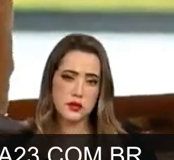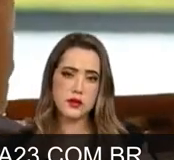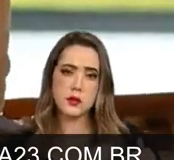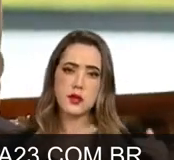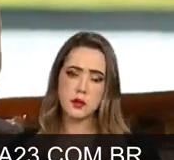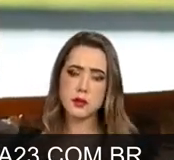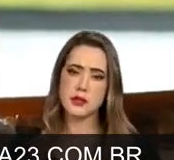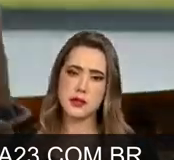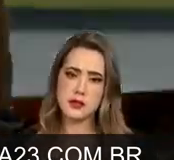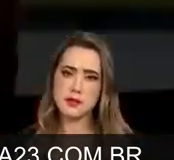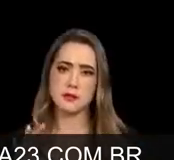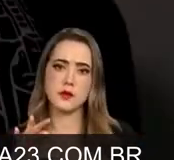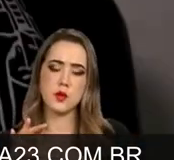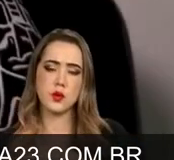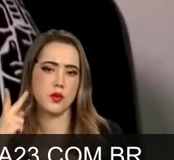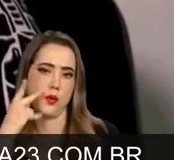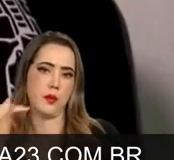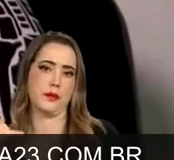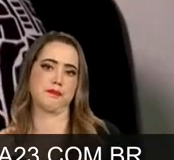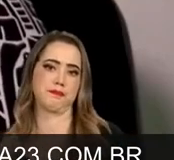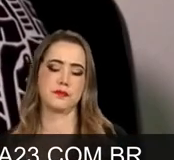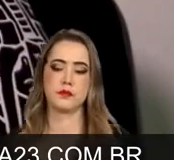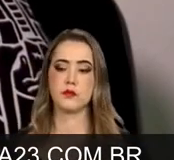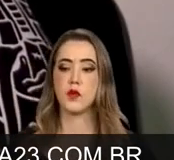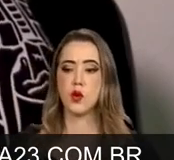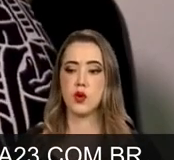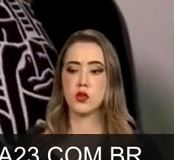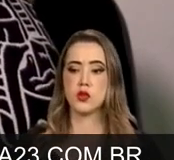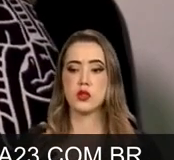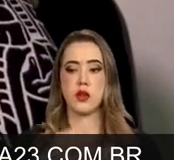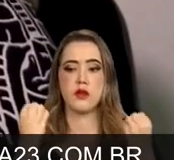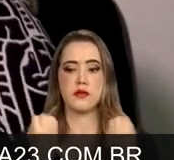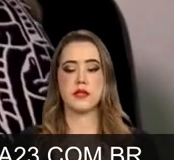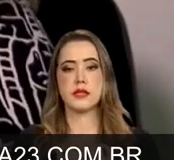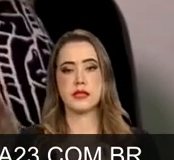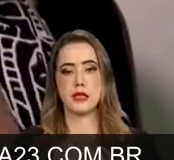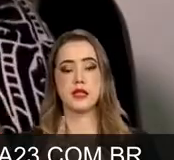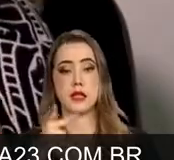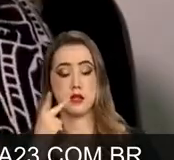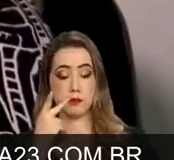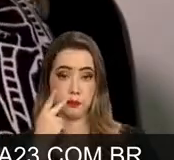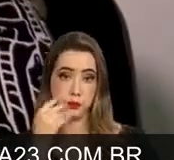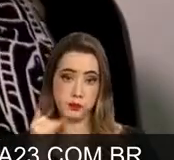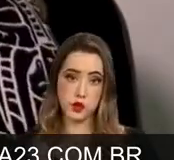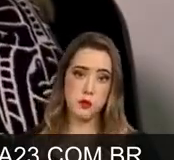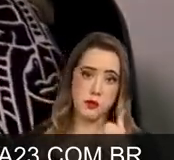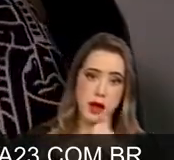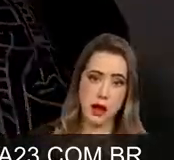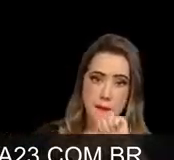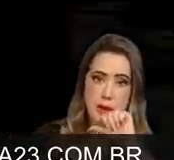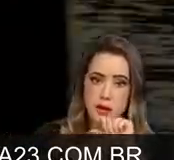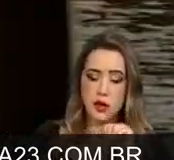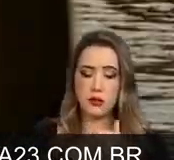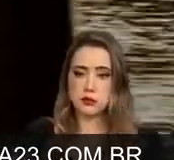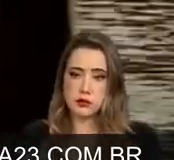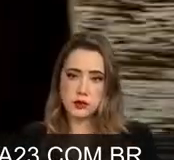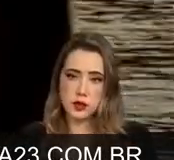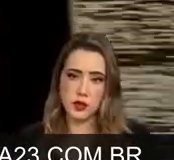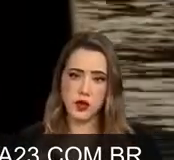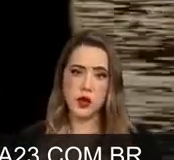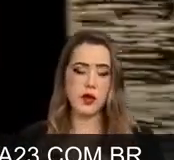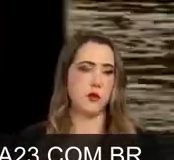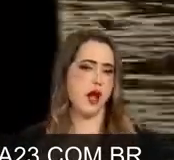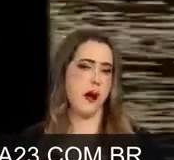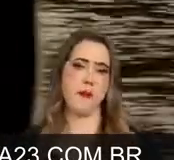respeitados. Hoje nós temos a oficina de parentalidade, quando nós vamos ensinar ao pai e à mãe a ser pai e mãe. O amor é